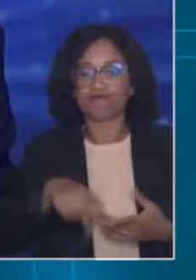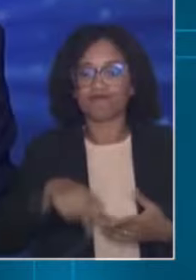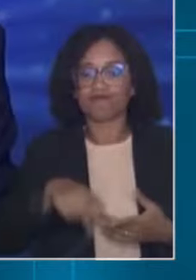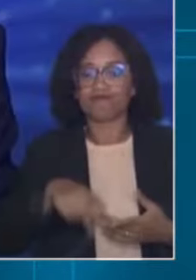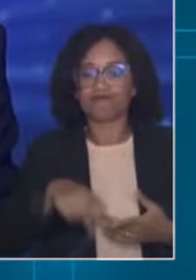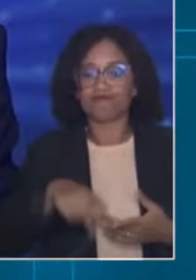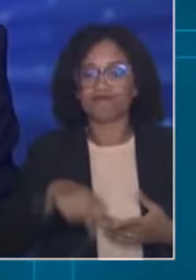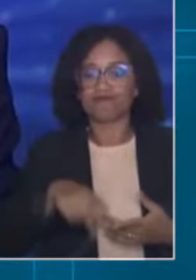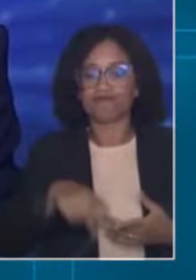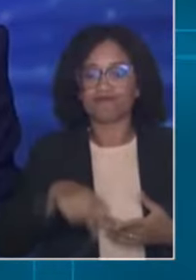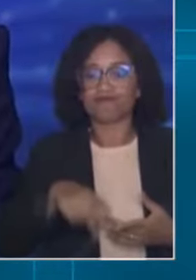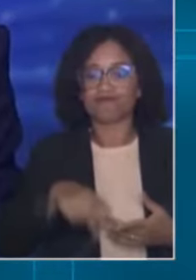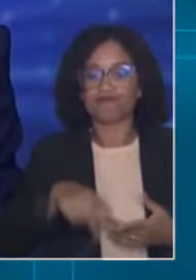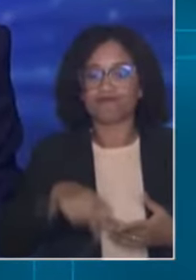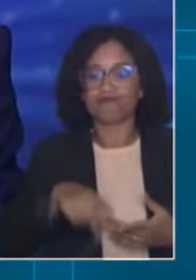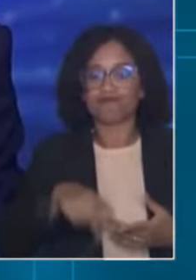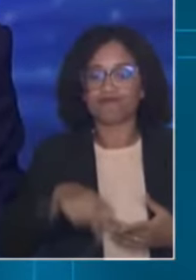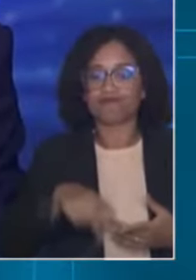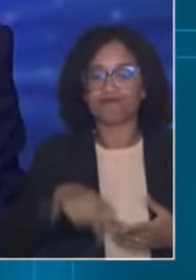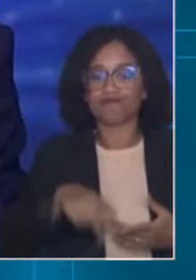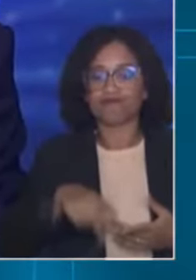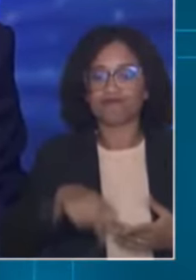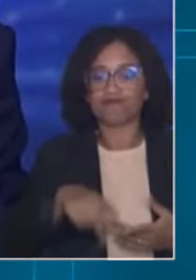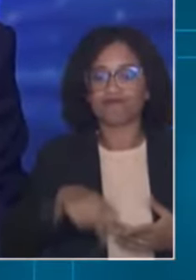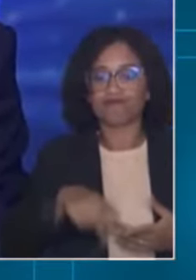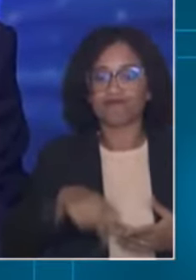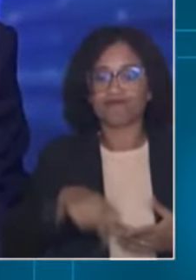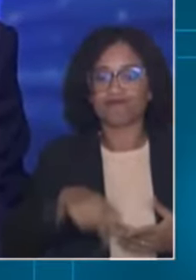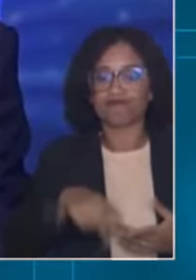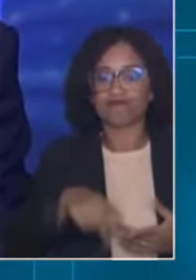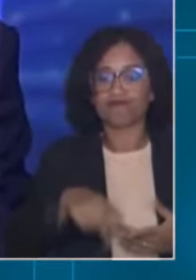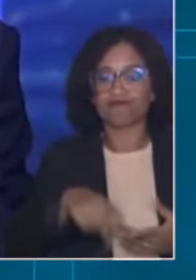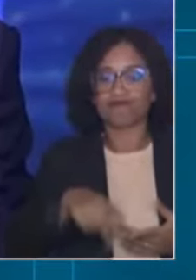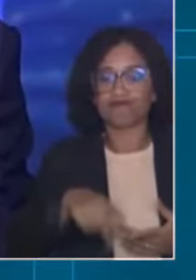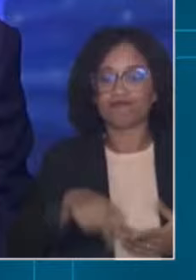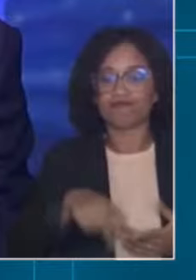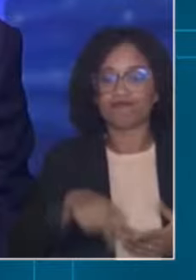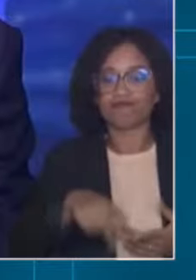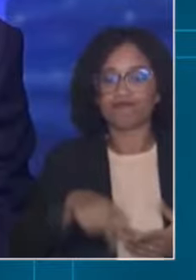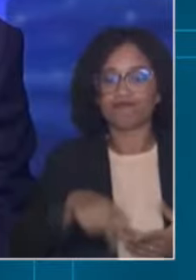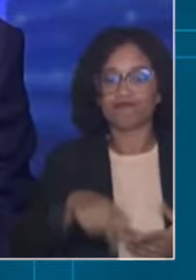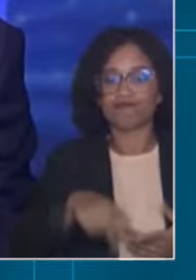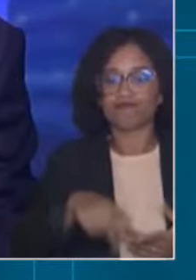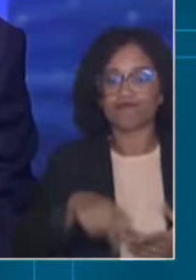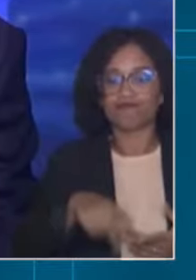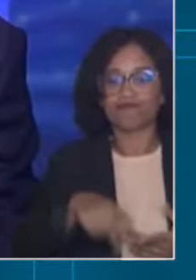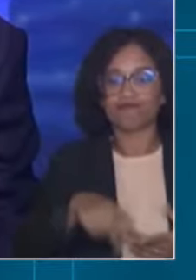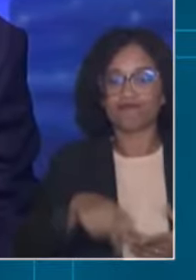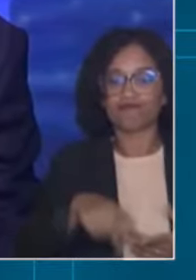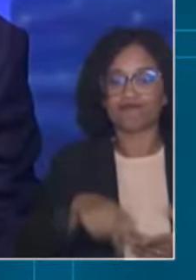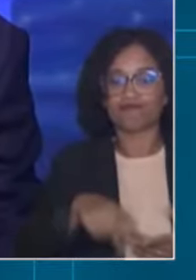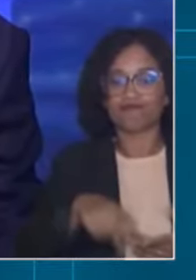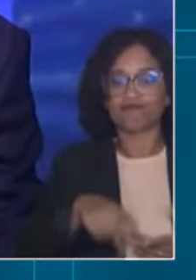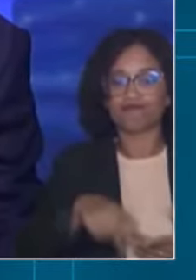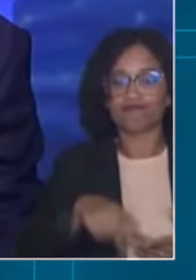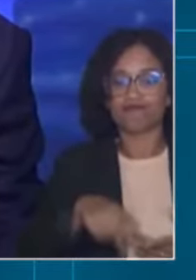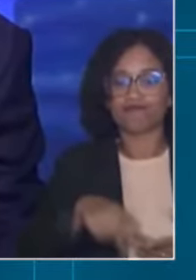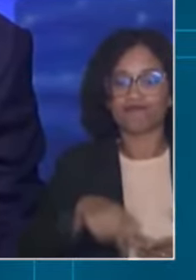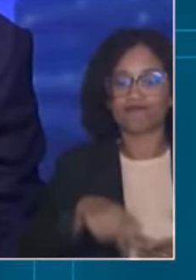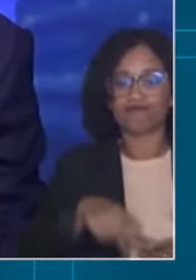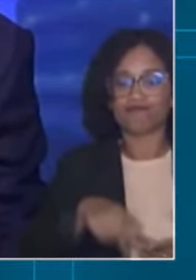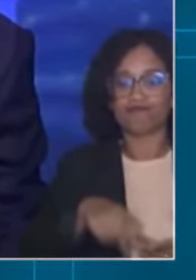PT, especialmente, que é o maior partido, e há um fracasso constante, né? Da última vez foi menos de 20, 18%, e agora corre o risco de ser